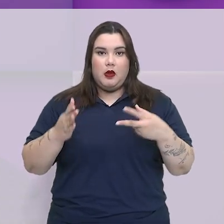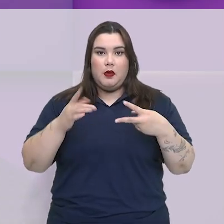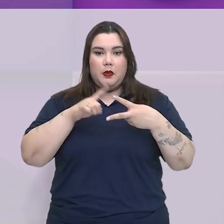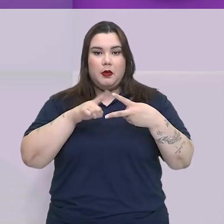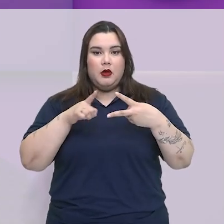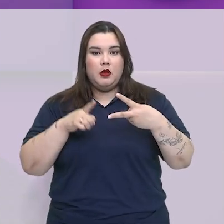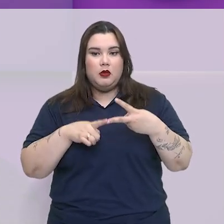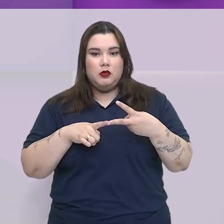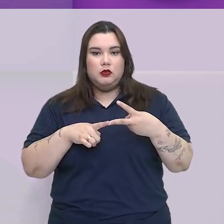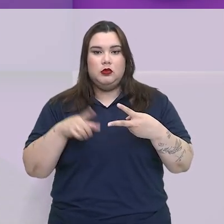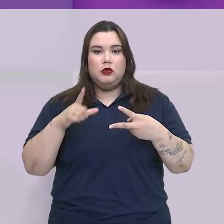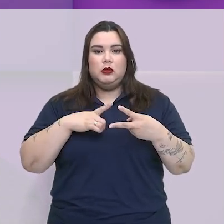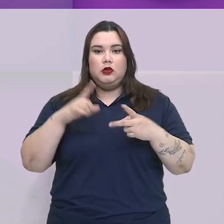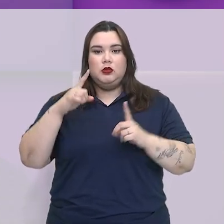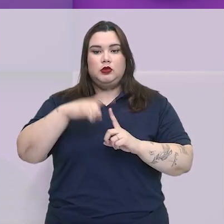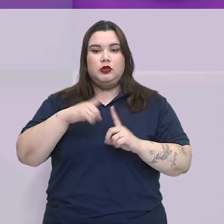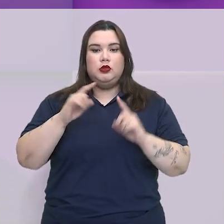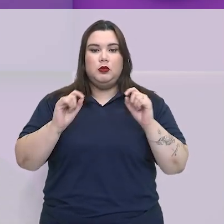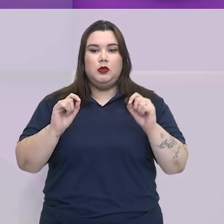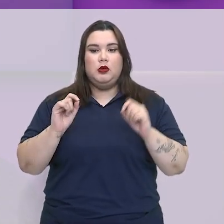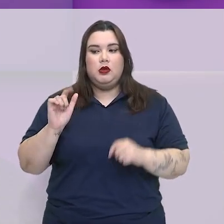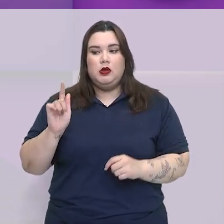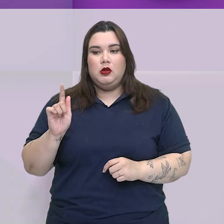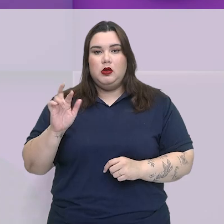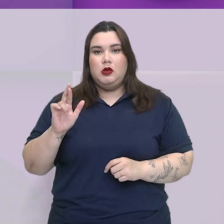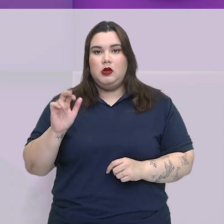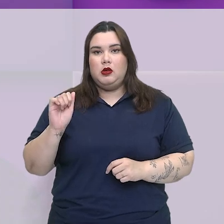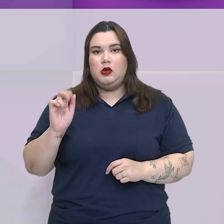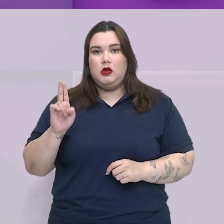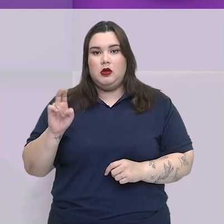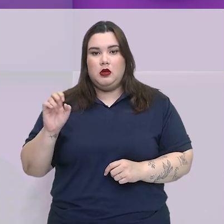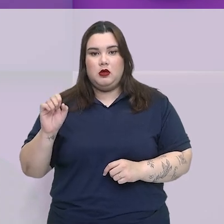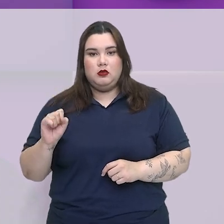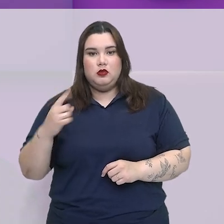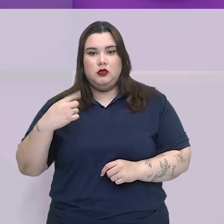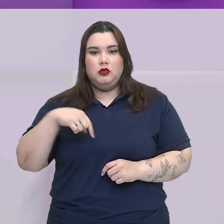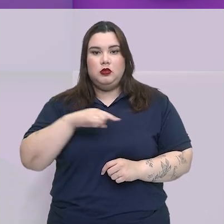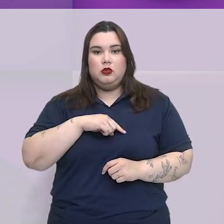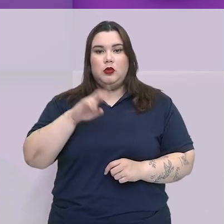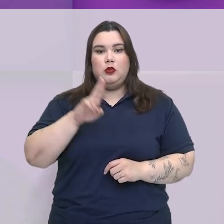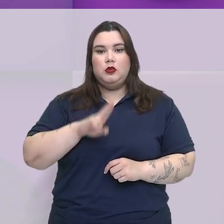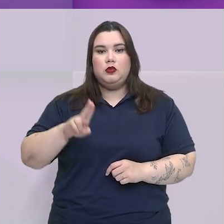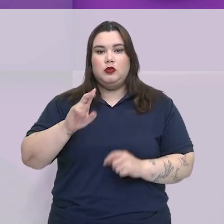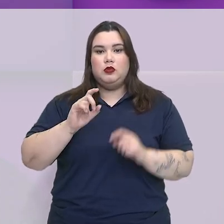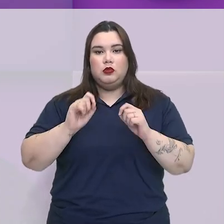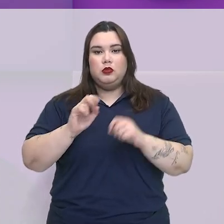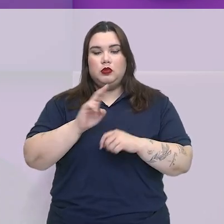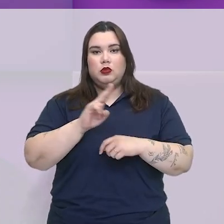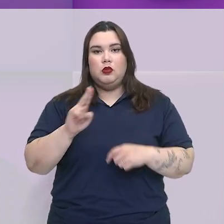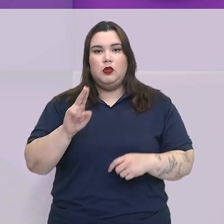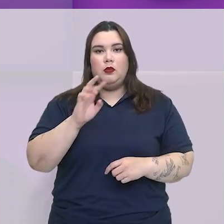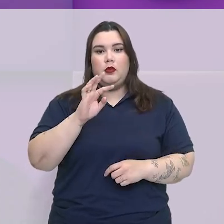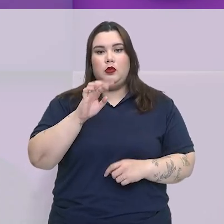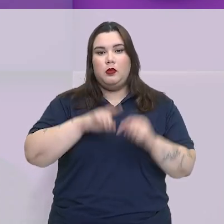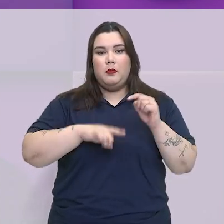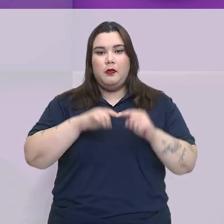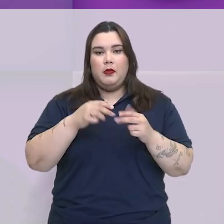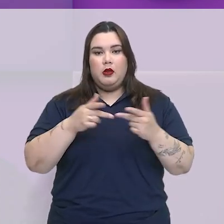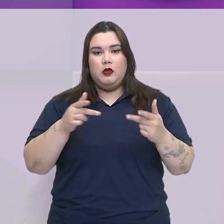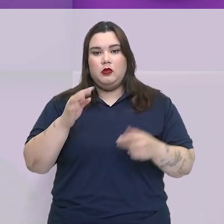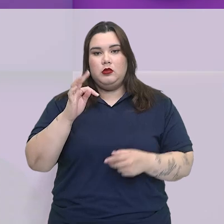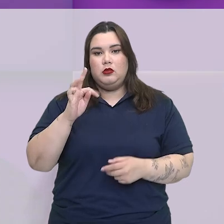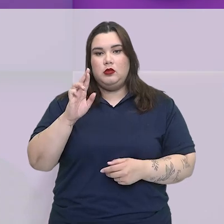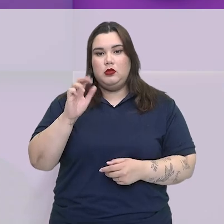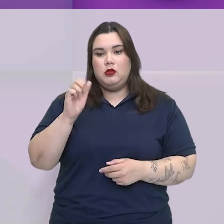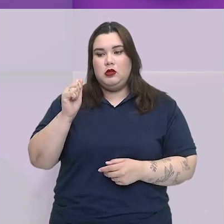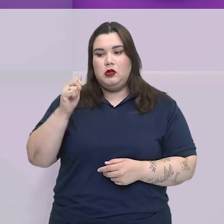são medidos em graus. E para medir os ângulos, a gente usa um instrumento chamado transferidor. Ele é parecido